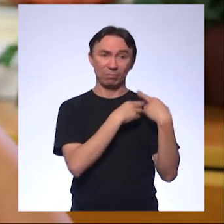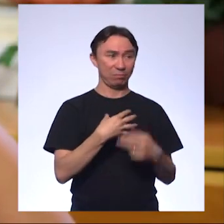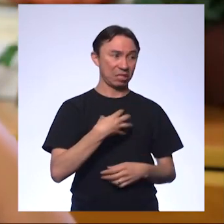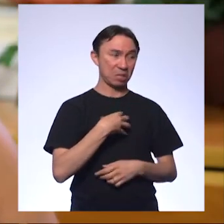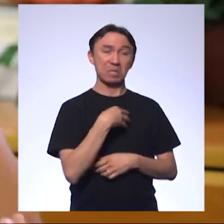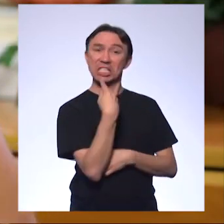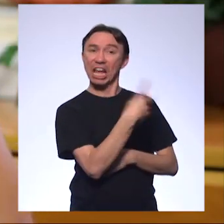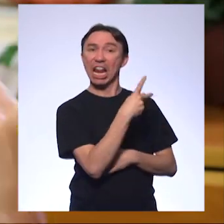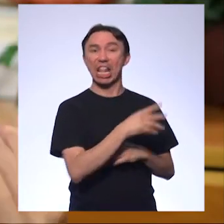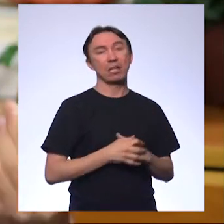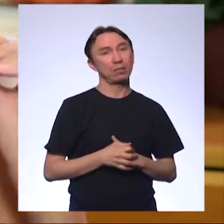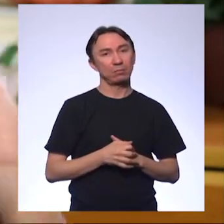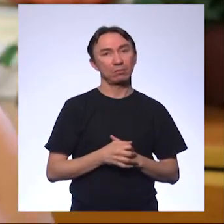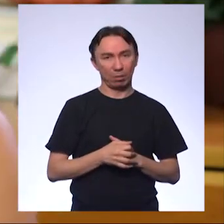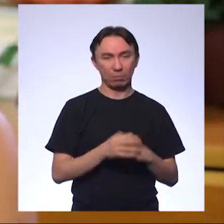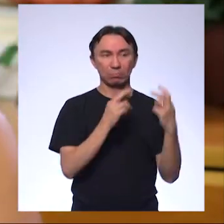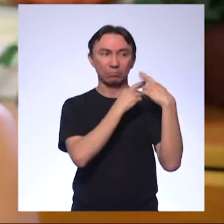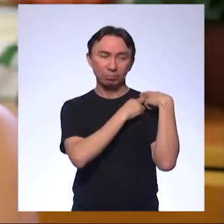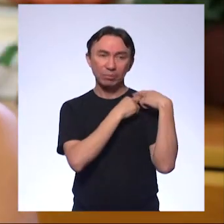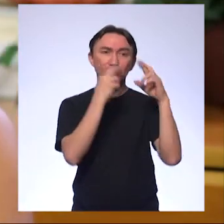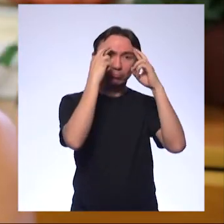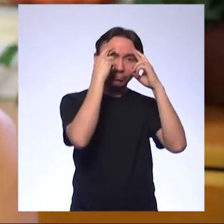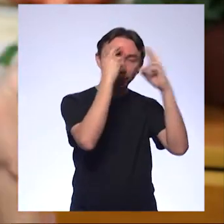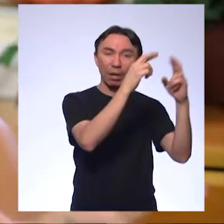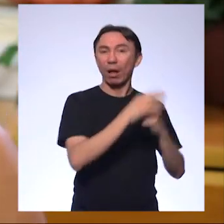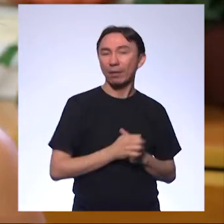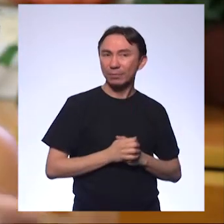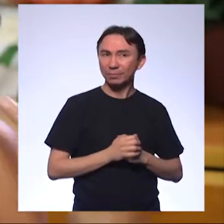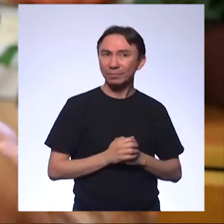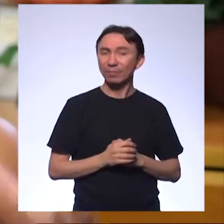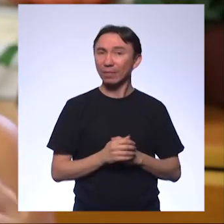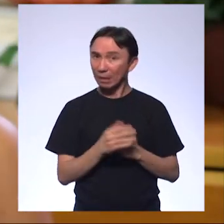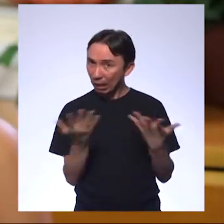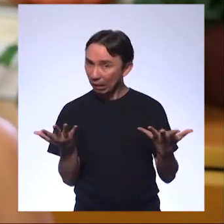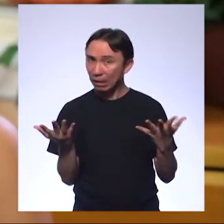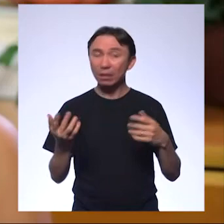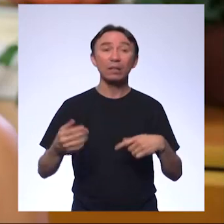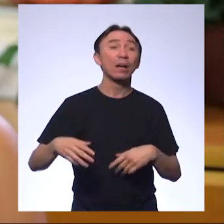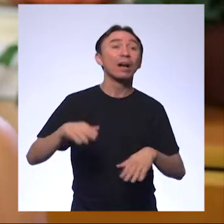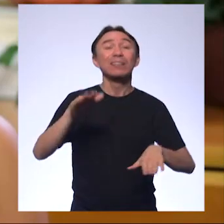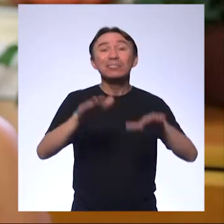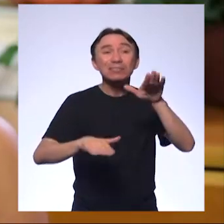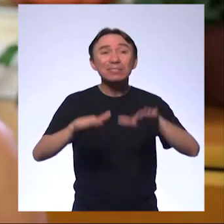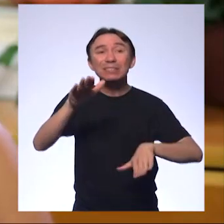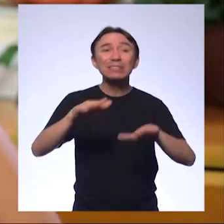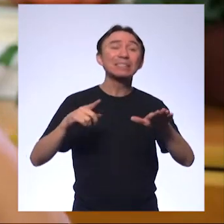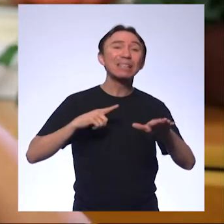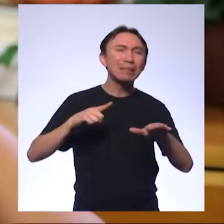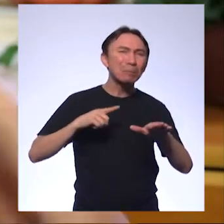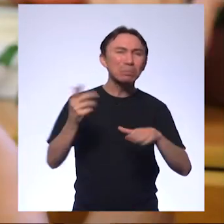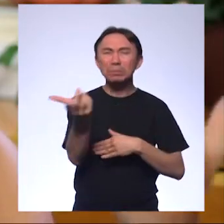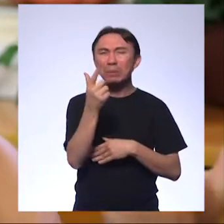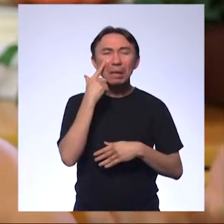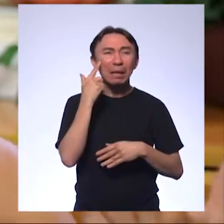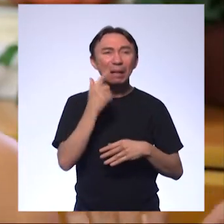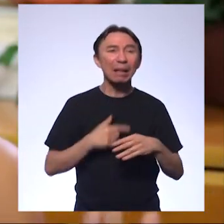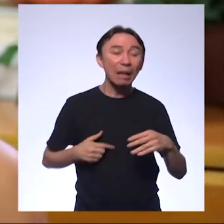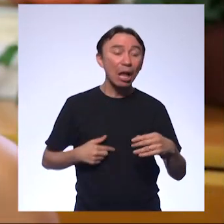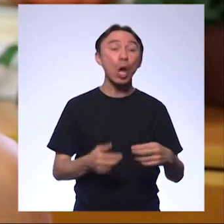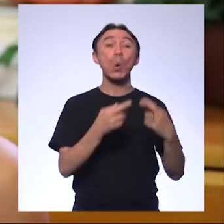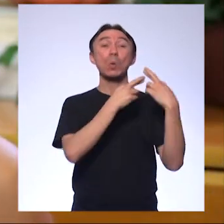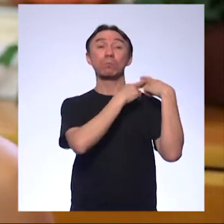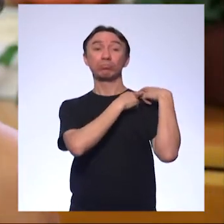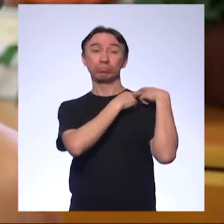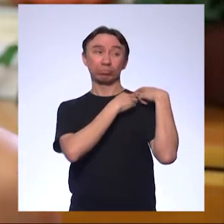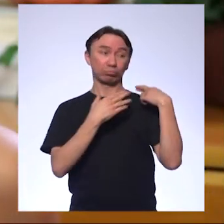responsabilidade afetiva, este termo, ele dá a entender algo que ele não deveria. Existe uma linha muito tênue entre ter